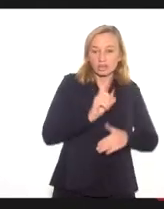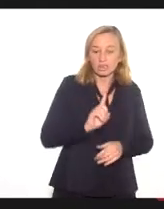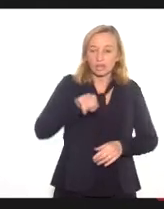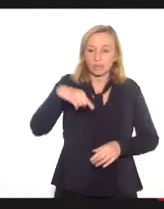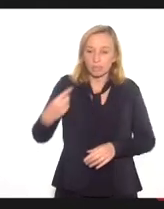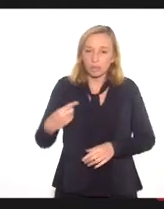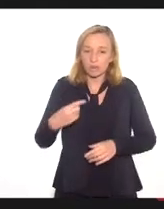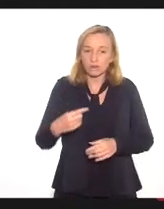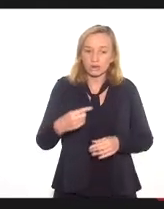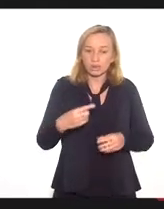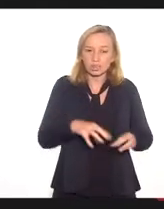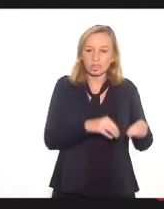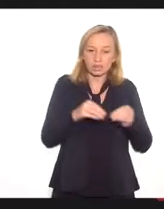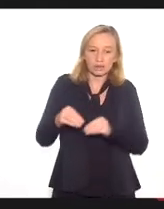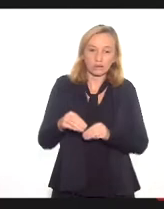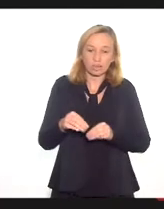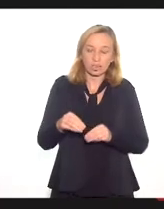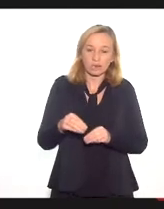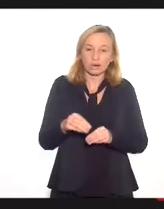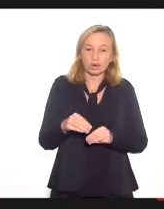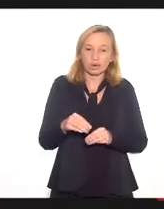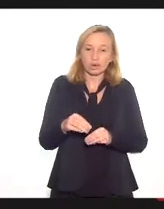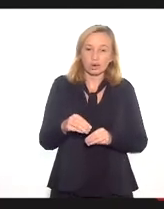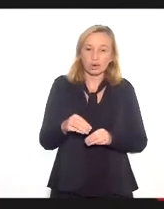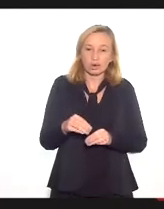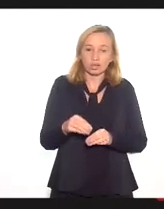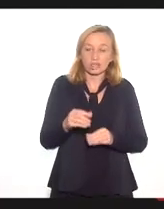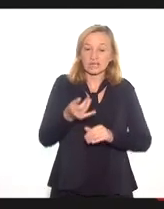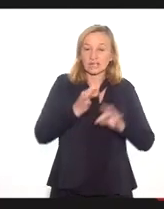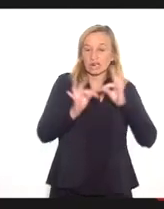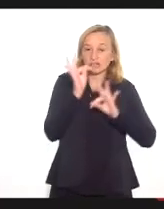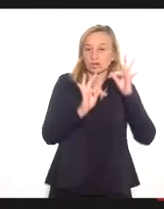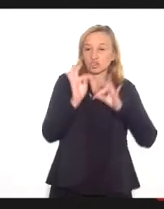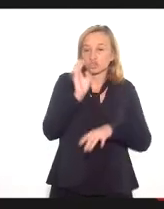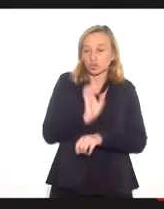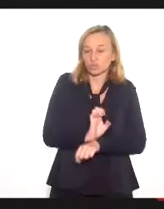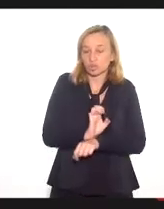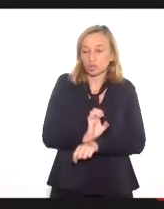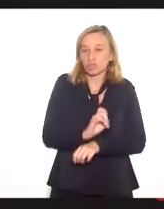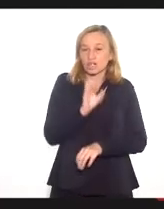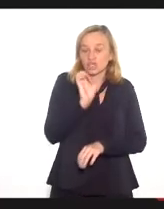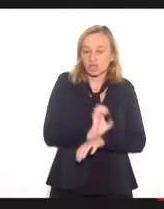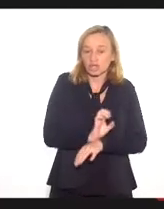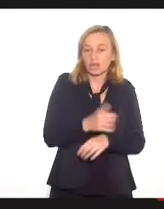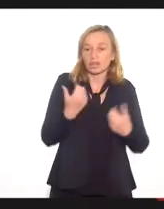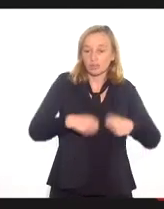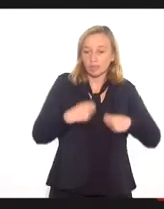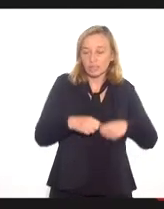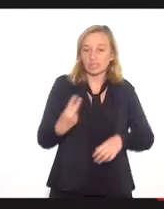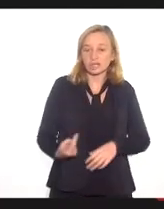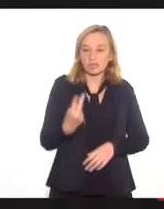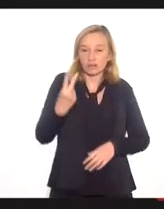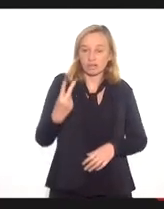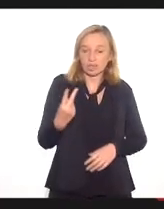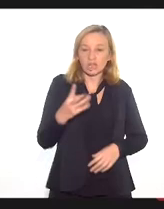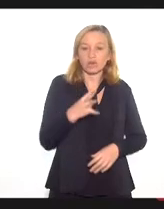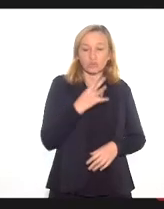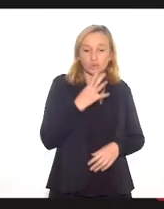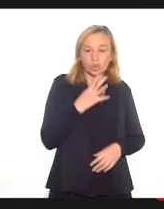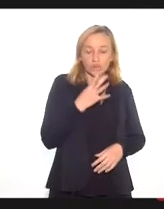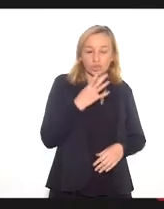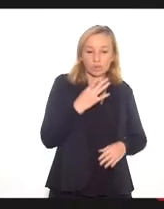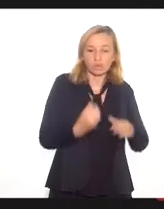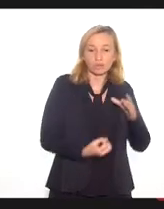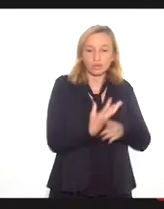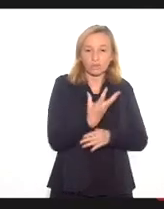de maneira bem emérita essa tecnologia para o Estado. O Estado precisa valorizar os conhecimentos produzidos